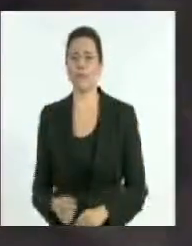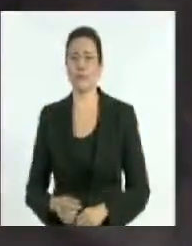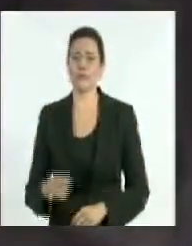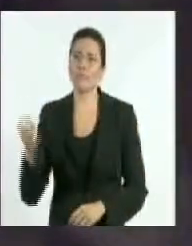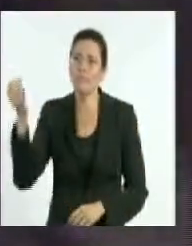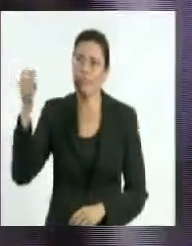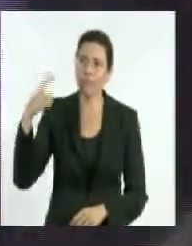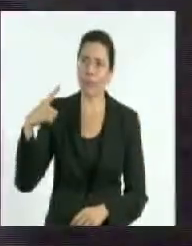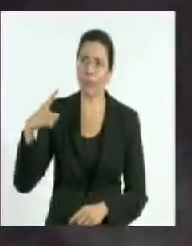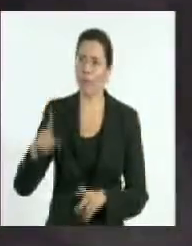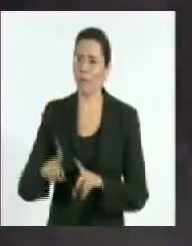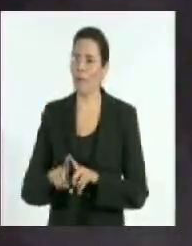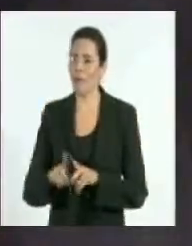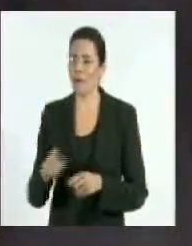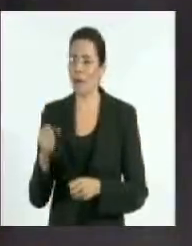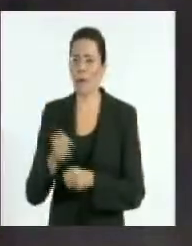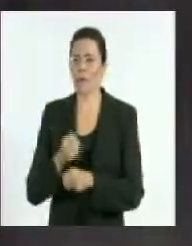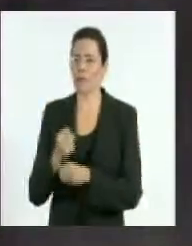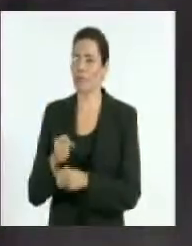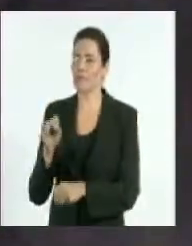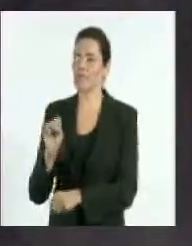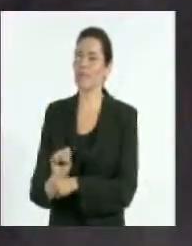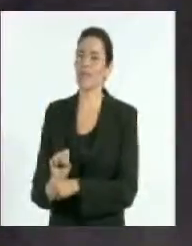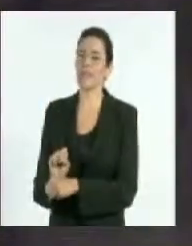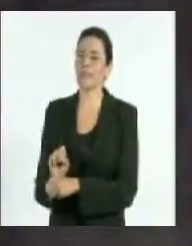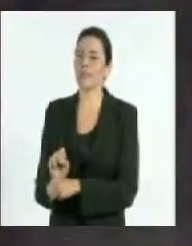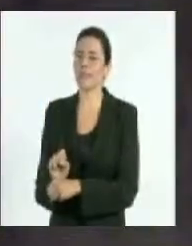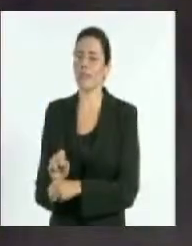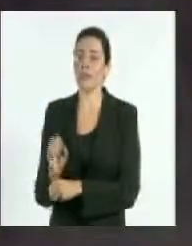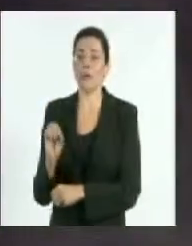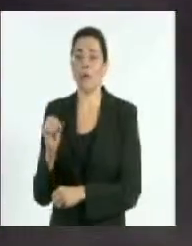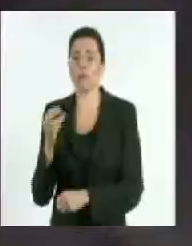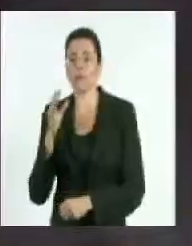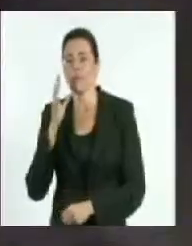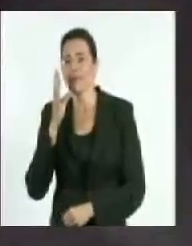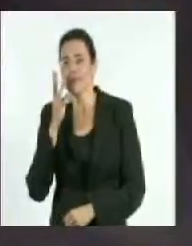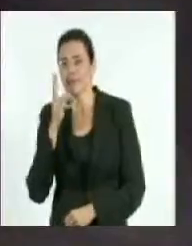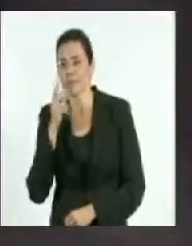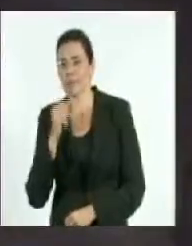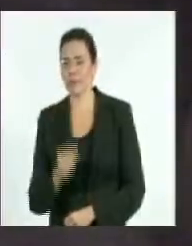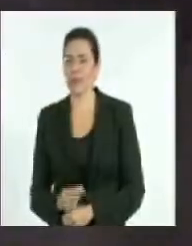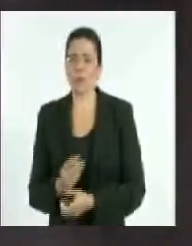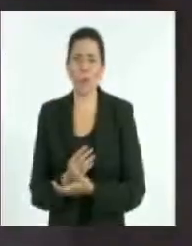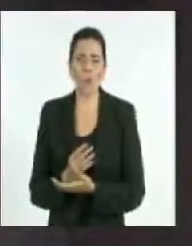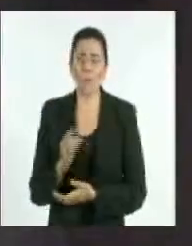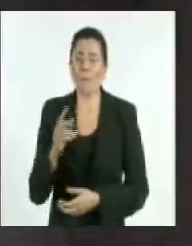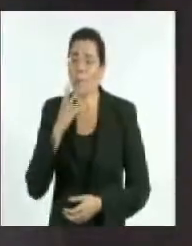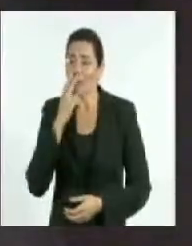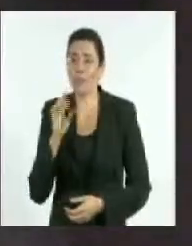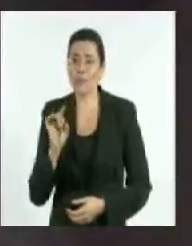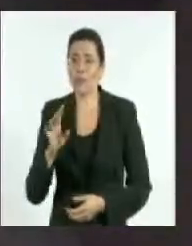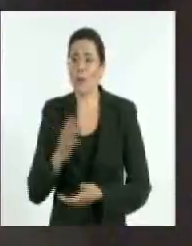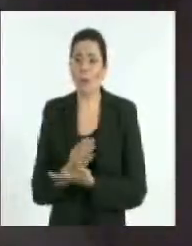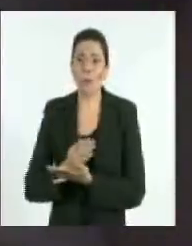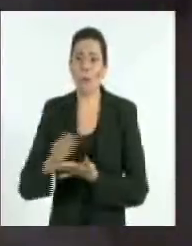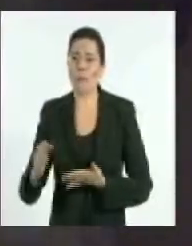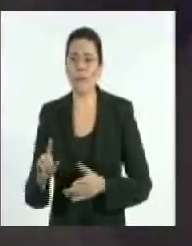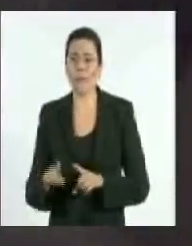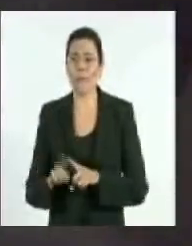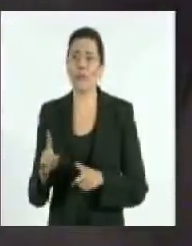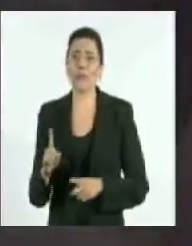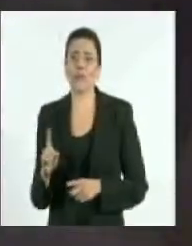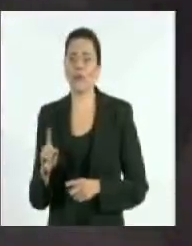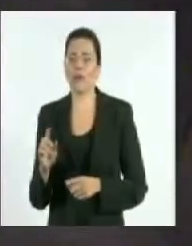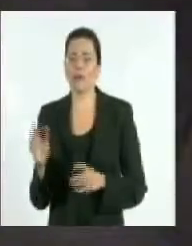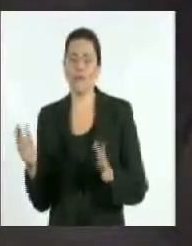no Maranhão não vão bem, porque ela só tem começo, não tem fim. É que nem a BR-222,